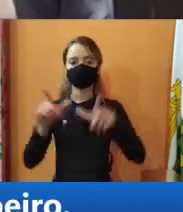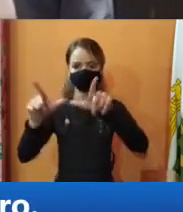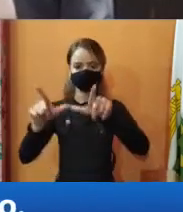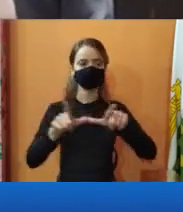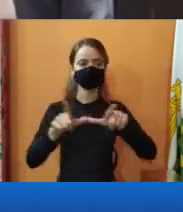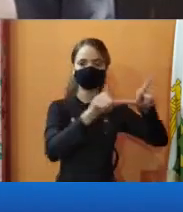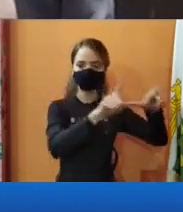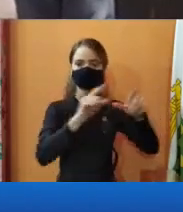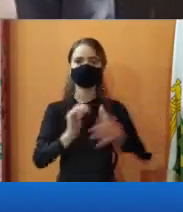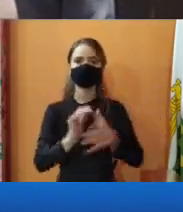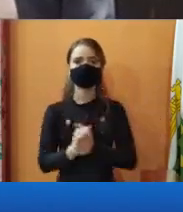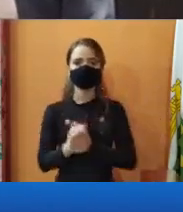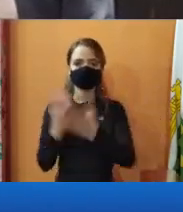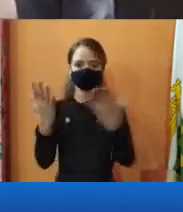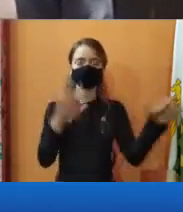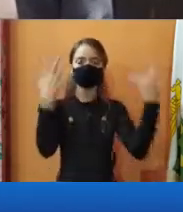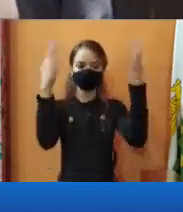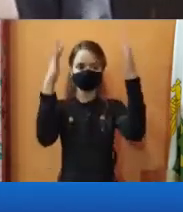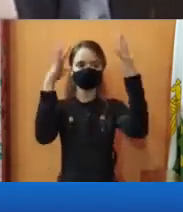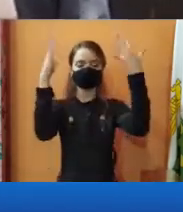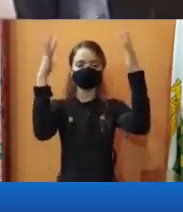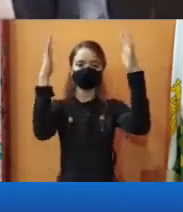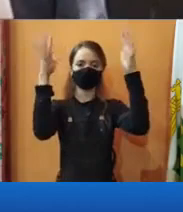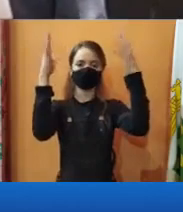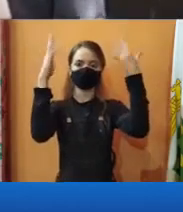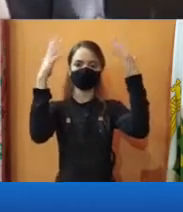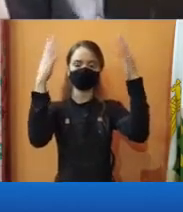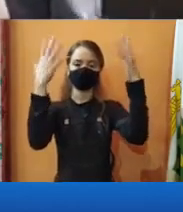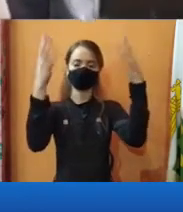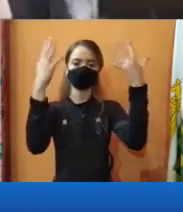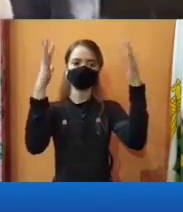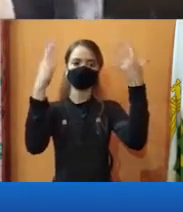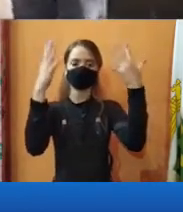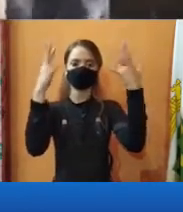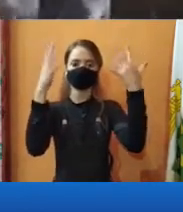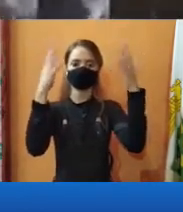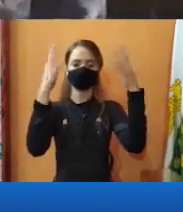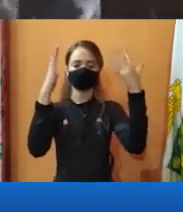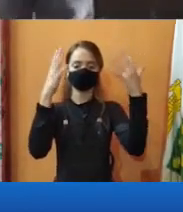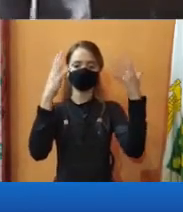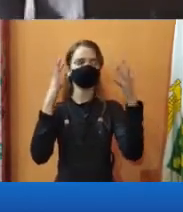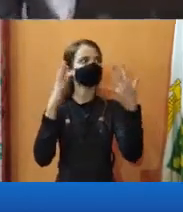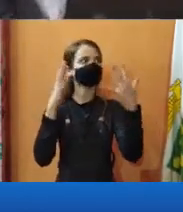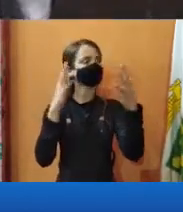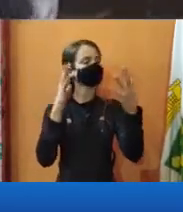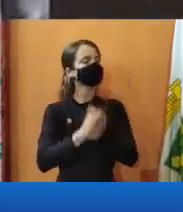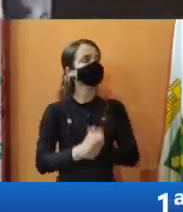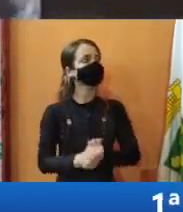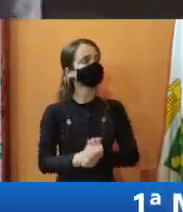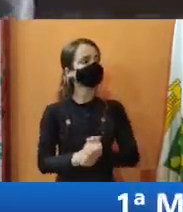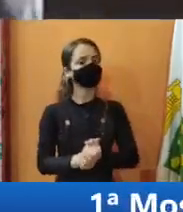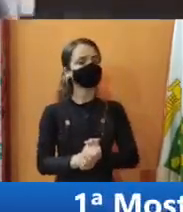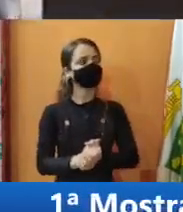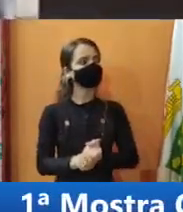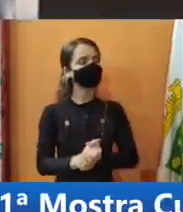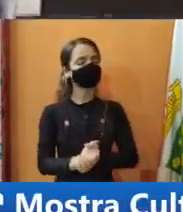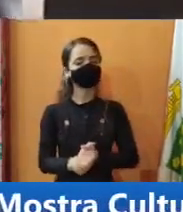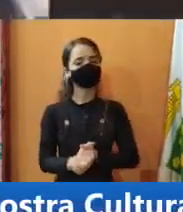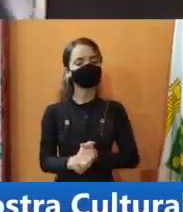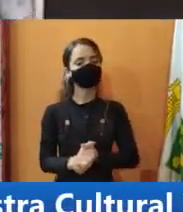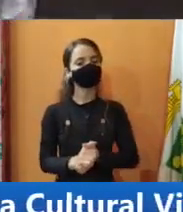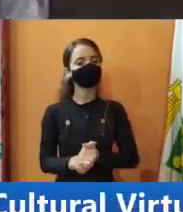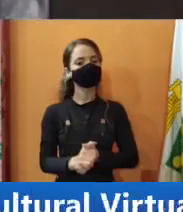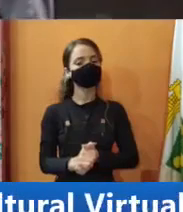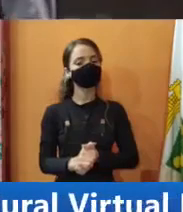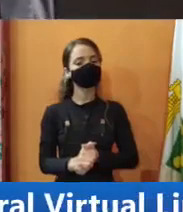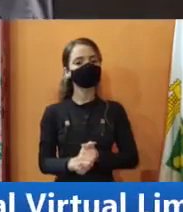Né? Vamos aplaudir. Eu só vi as obras deles por aí, mas finalmente está aqui com a gente. Me permita, Valdésio, vê só. Eu quero